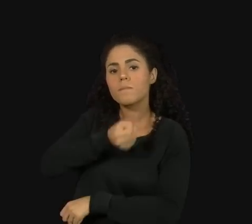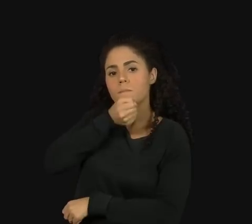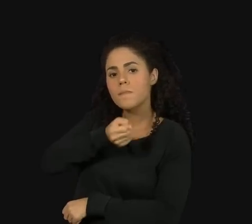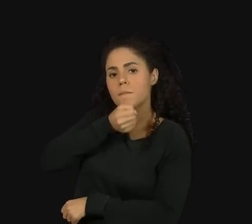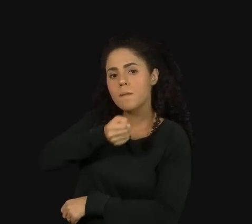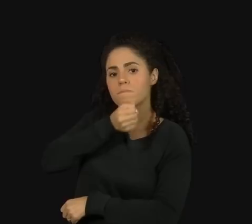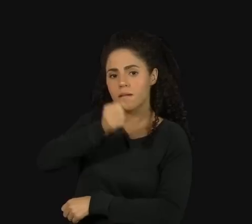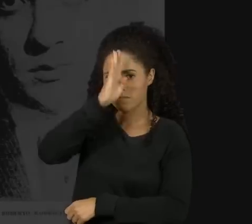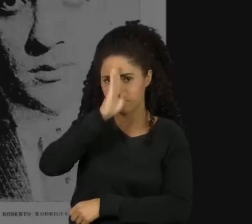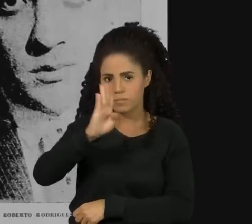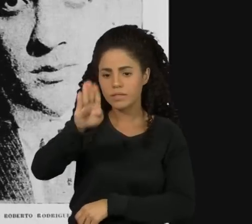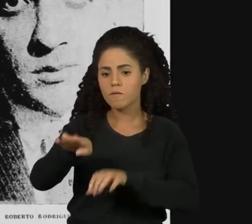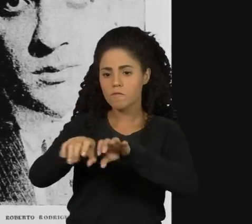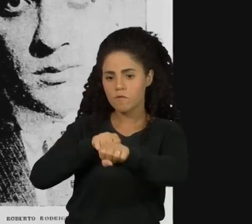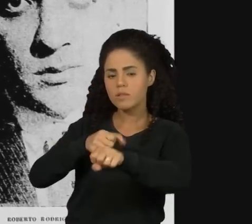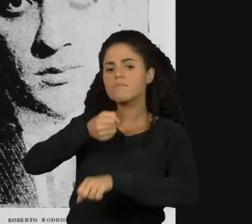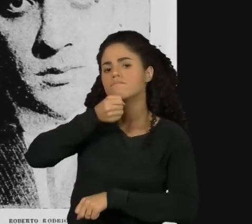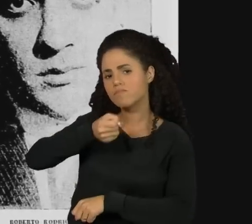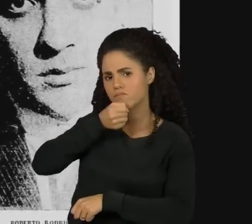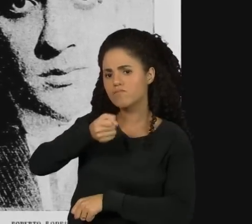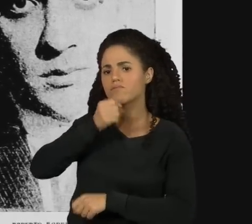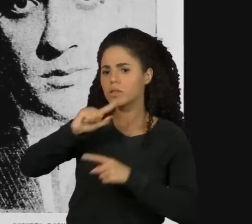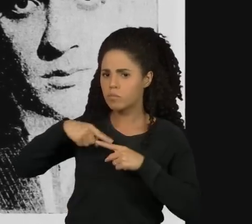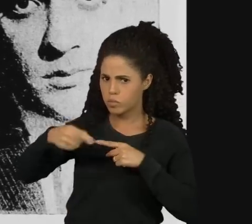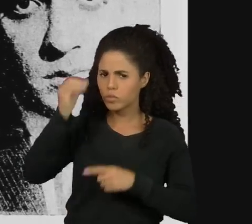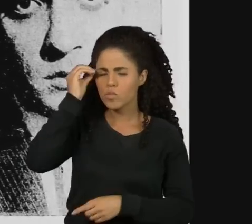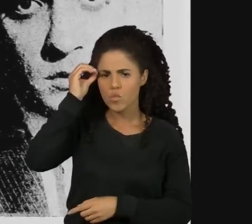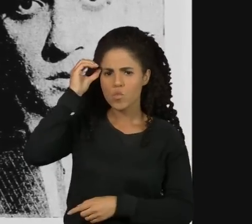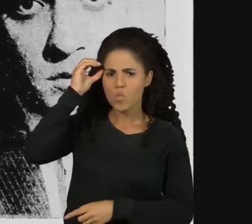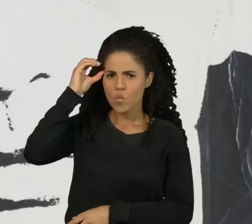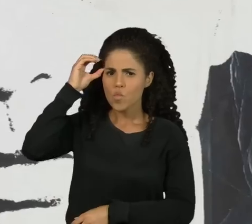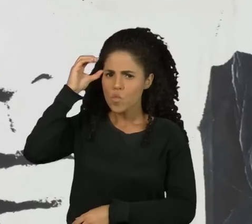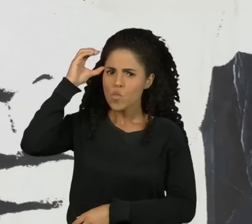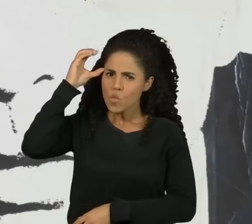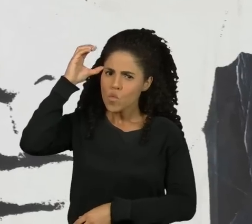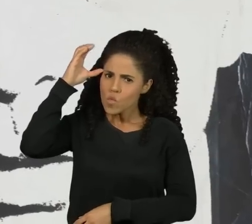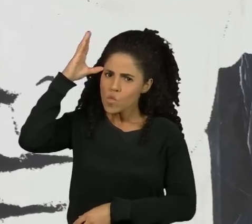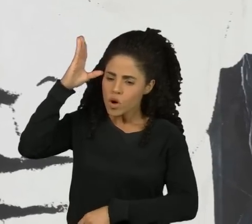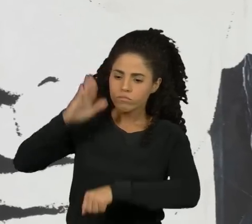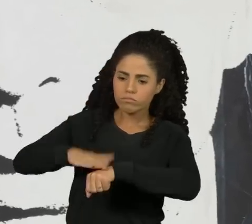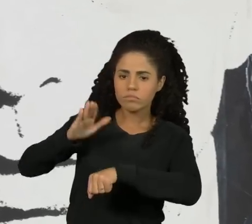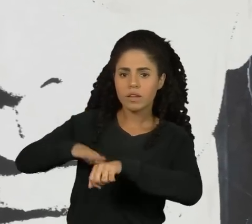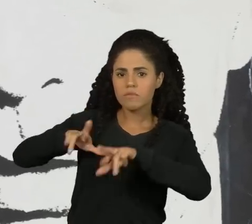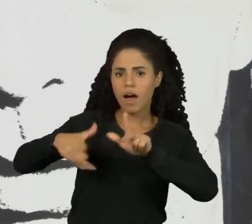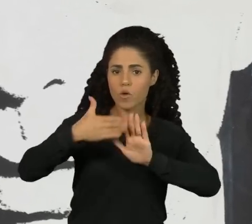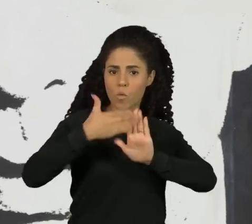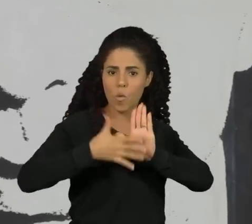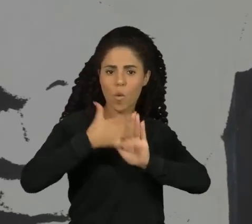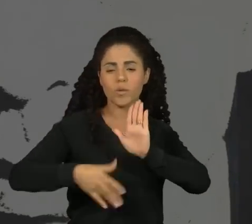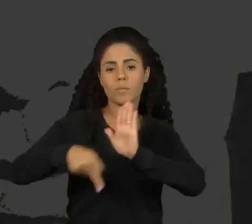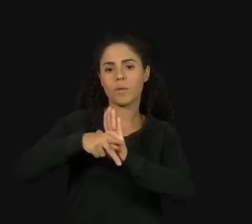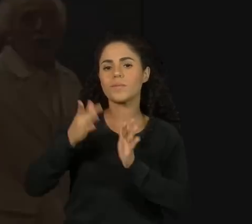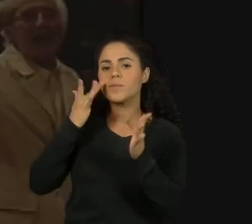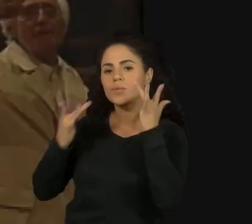jornalismo, formação que certamente enriqueceu as tramas de suas peças teatrais.